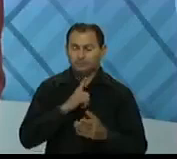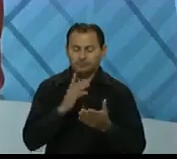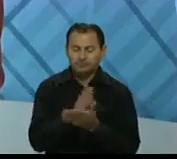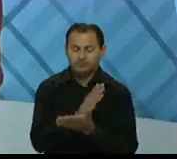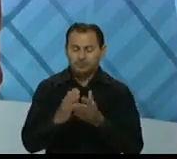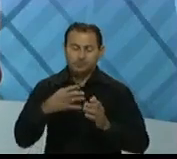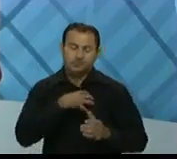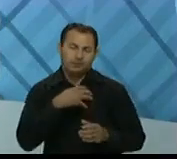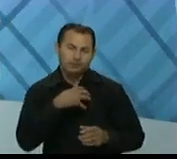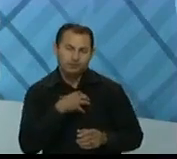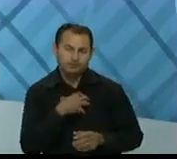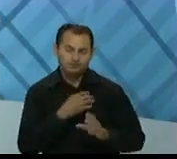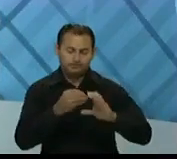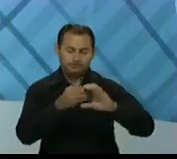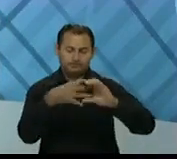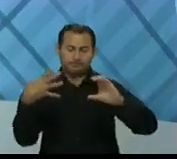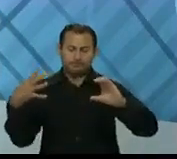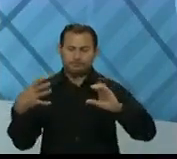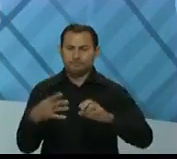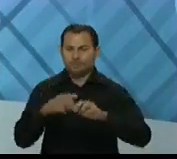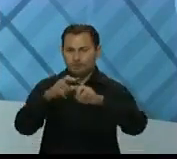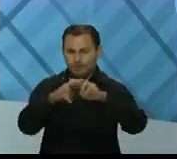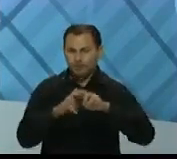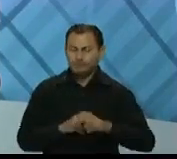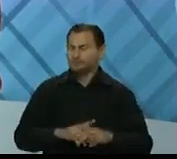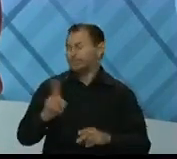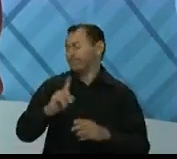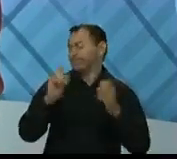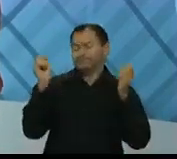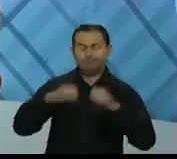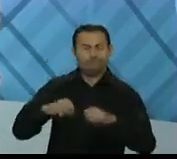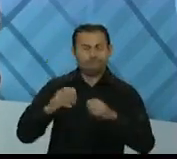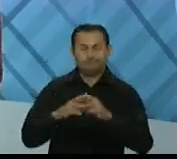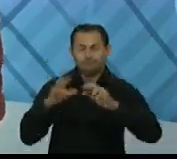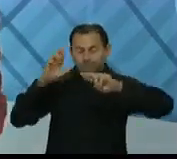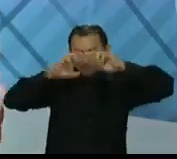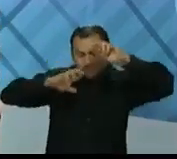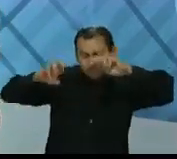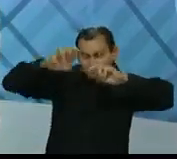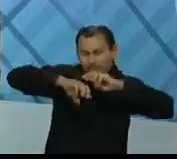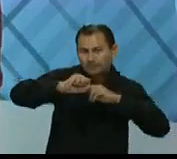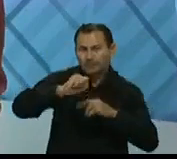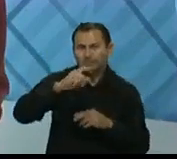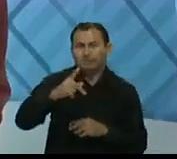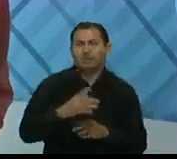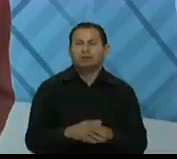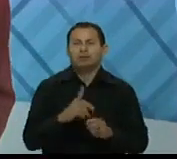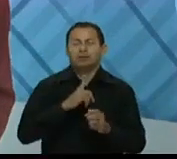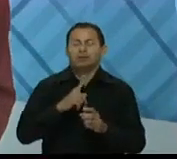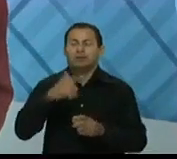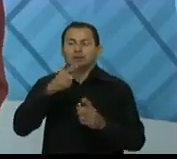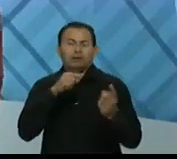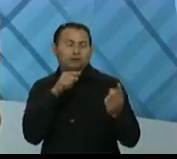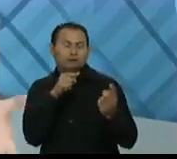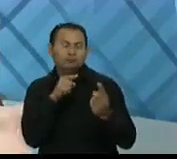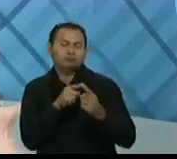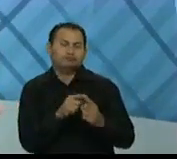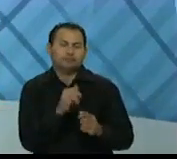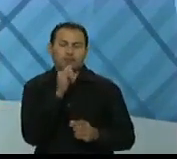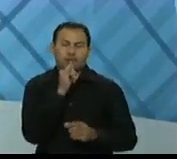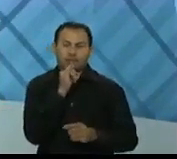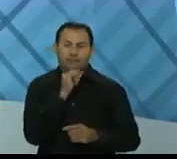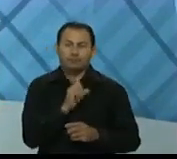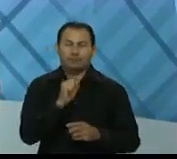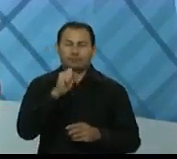determinado comportamento que as caracterizam. Por isso, não seria possível analisar essa situação utilizando outro tipo de função. Um exemplo